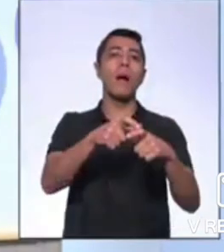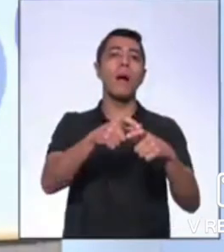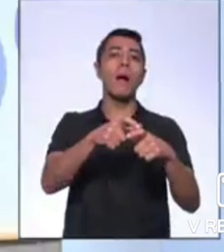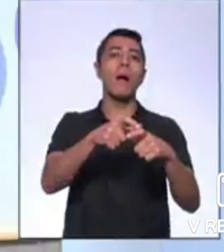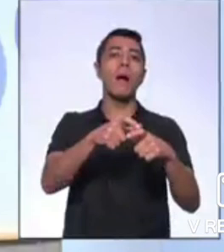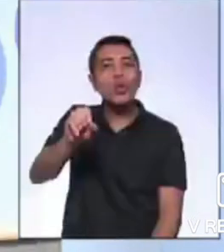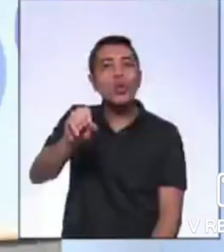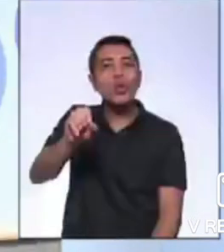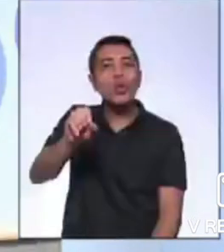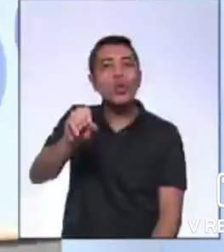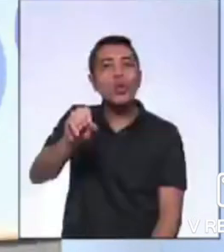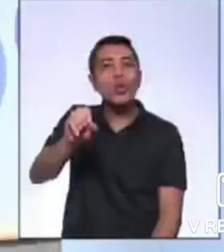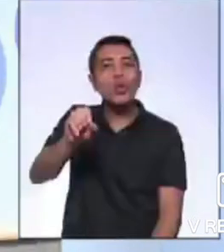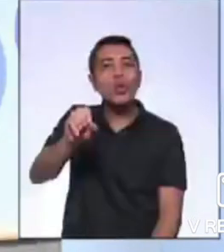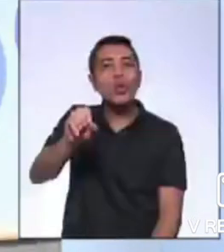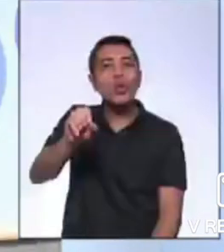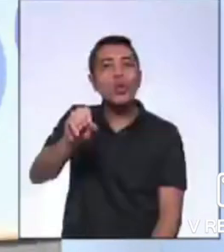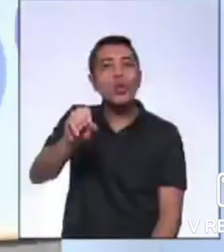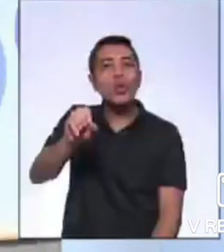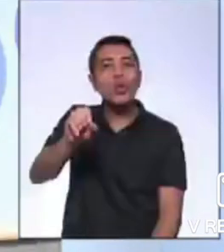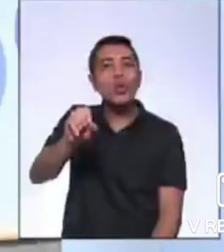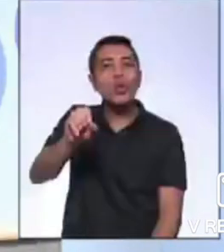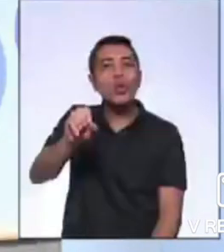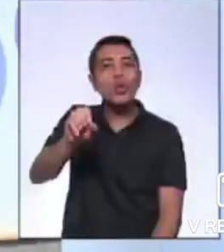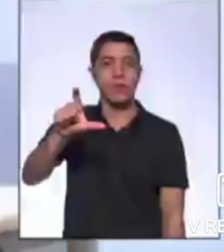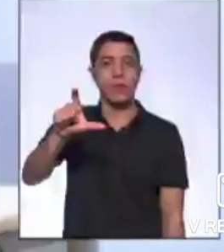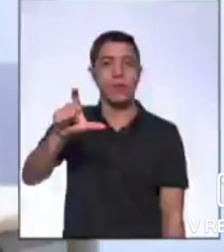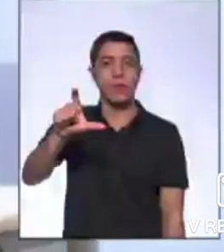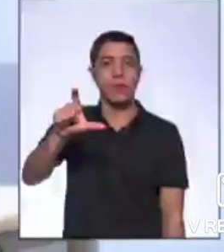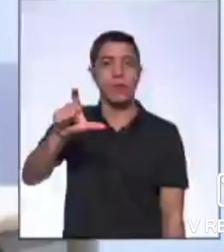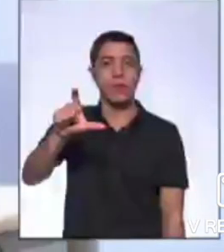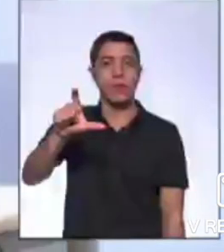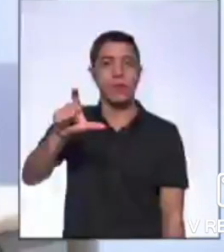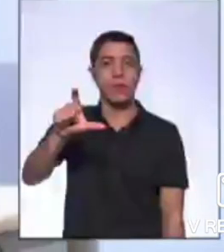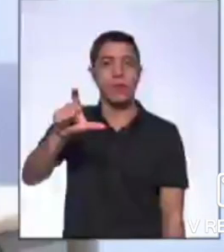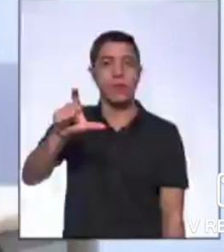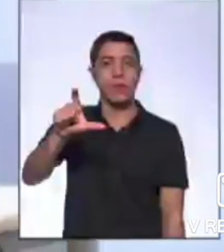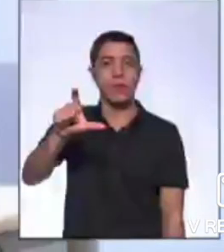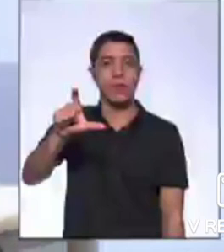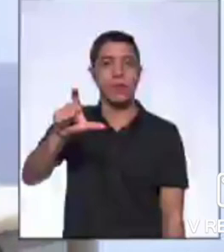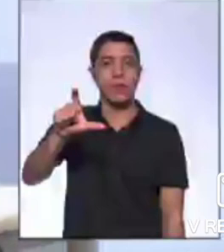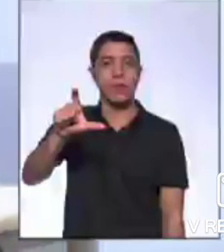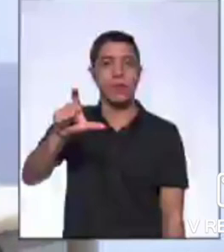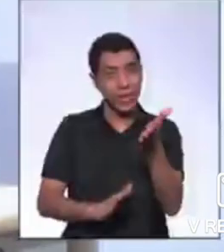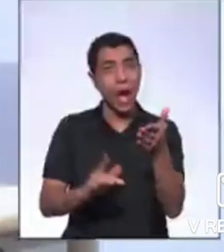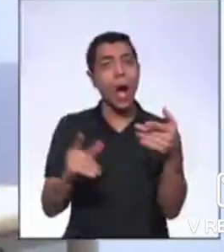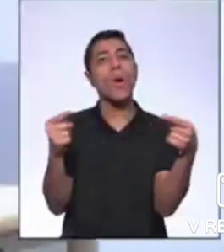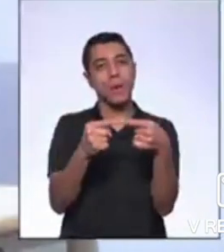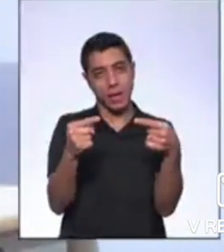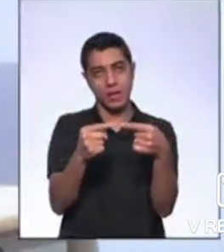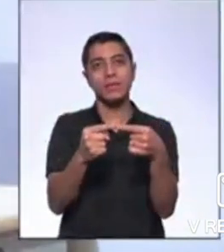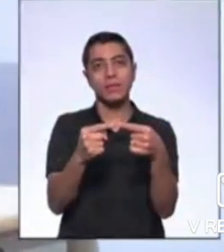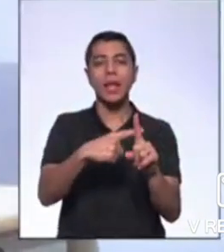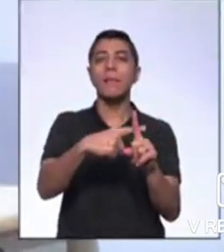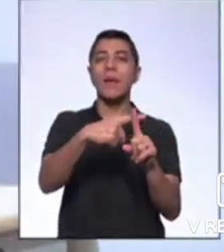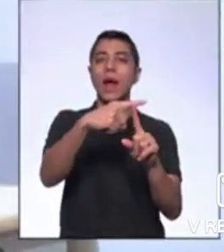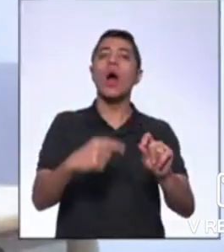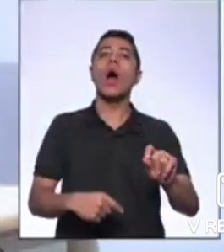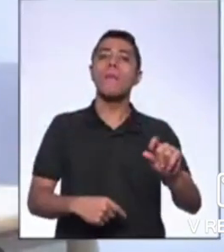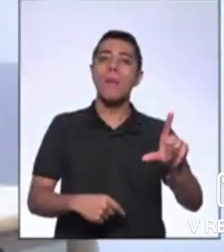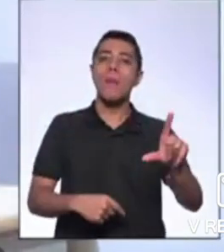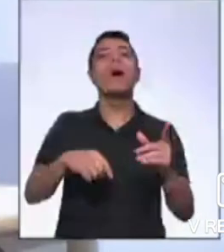da temperatura. É, para essa atividade está correto, pessoal. Perfeito. Quem respondeu essa relação, a solubilidade aumenta com a